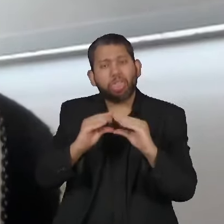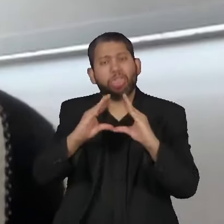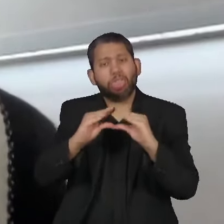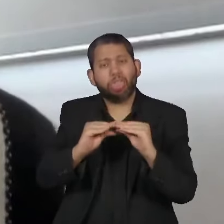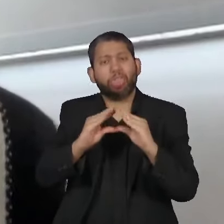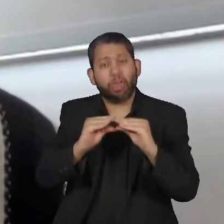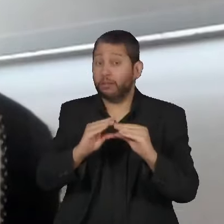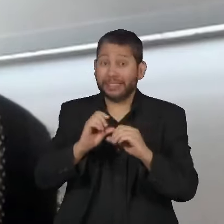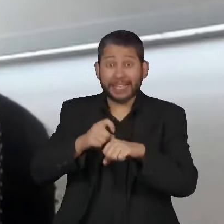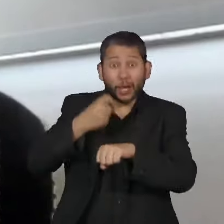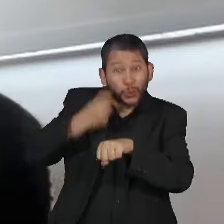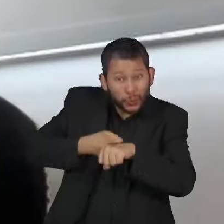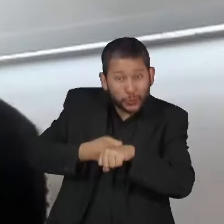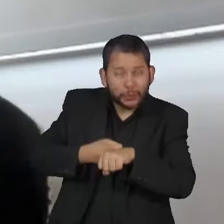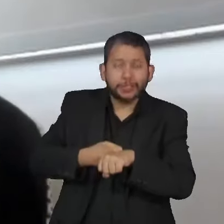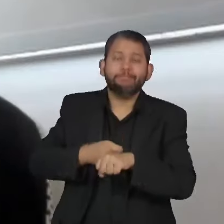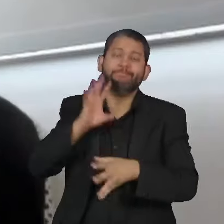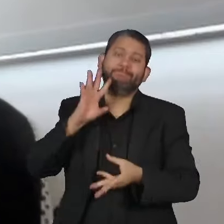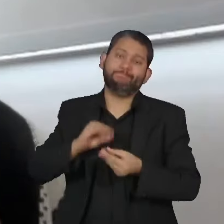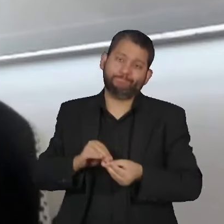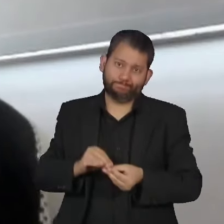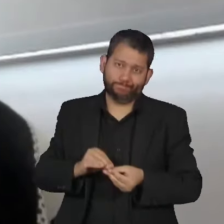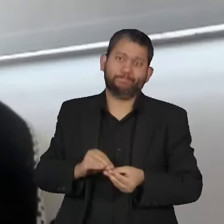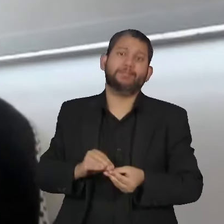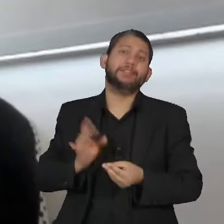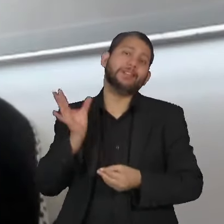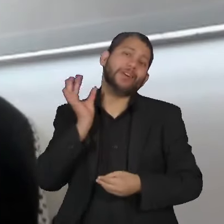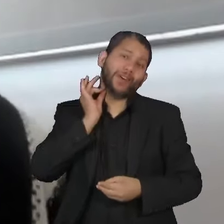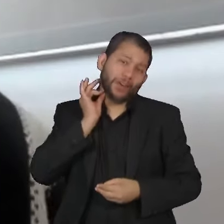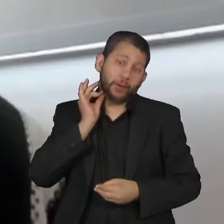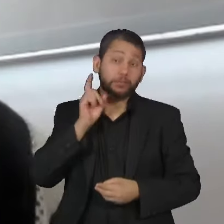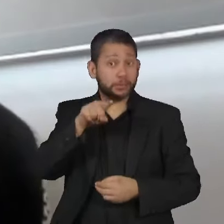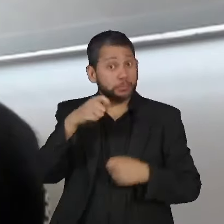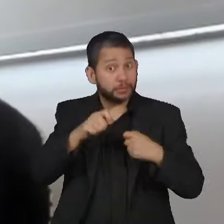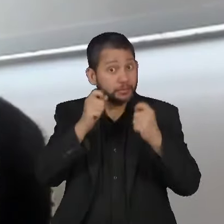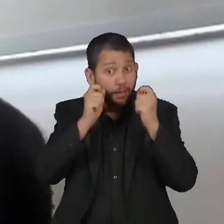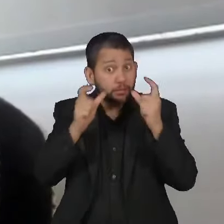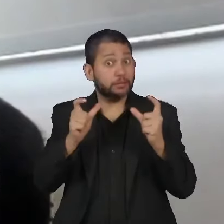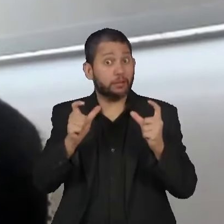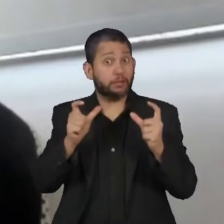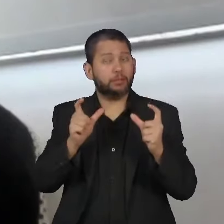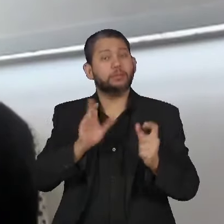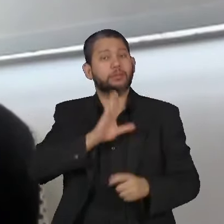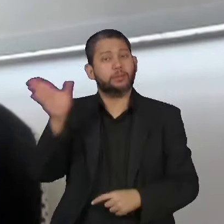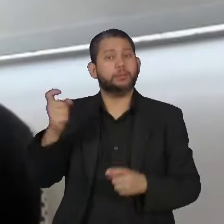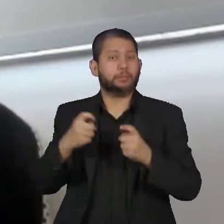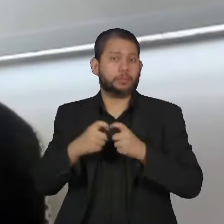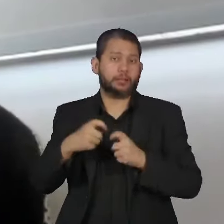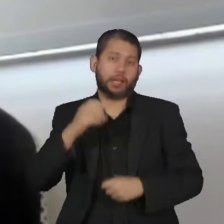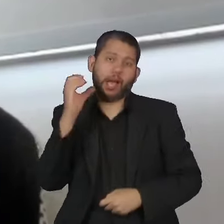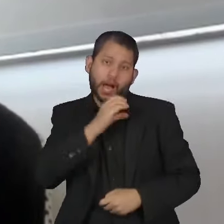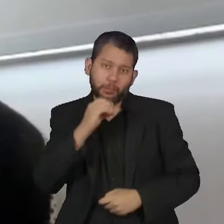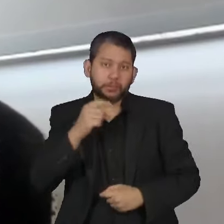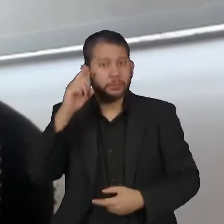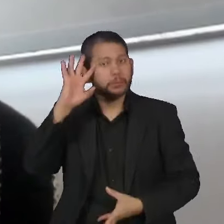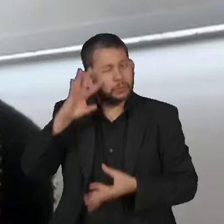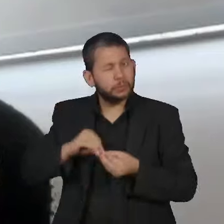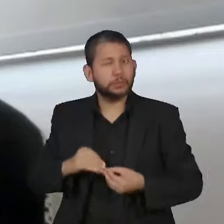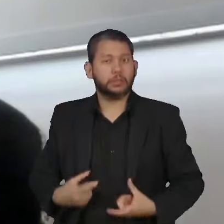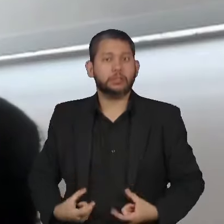estão molinhas. Então, se ela é dura e se ela é aderida, são sintomas de alarme. Essas são as características do caroço que a gente tem que ficar